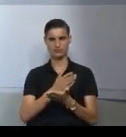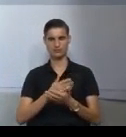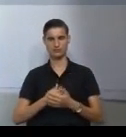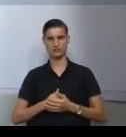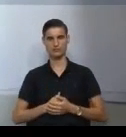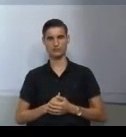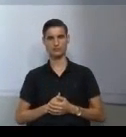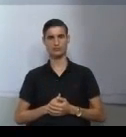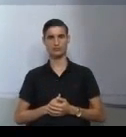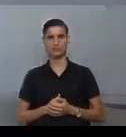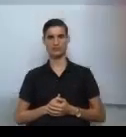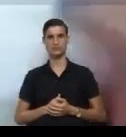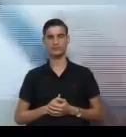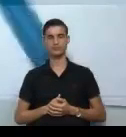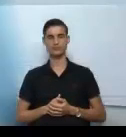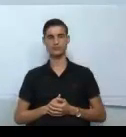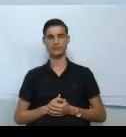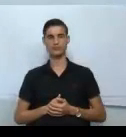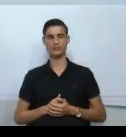deixa eu só arrumar aqui.